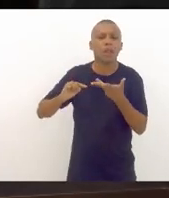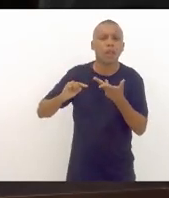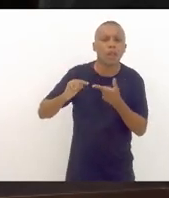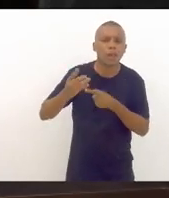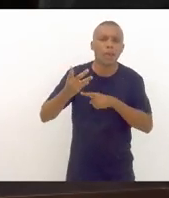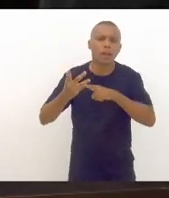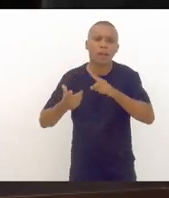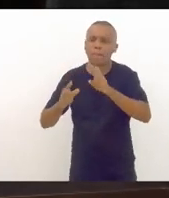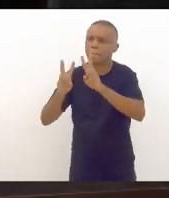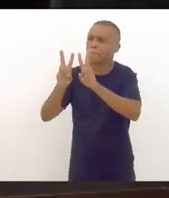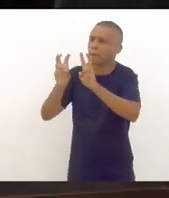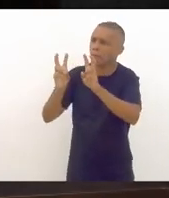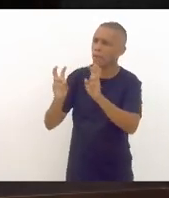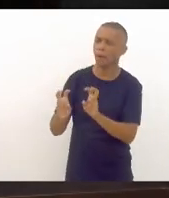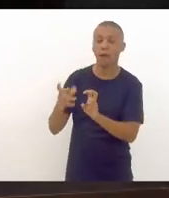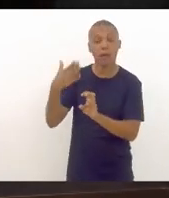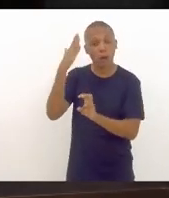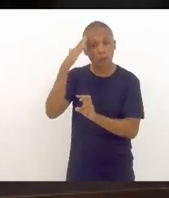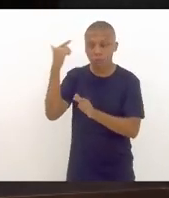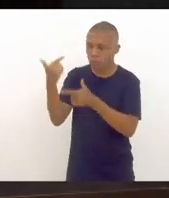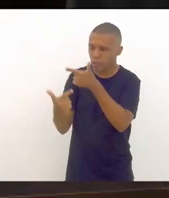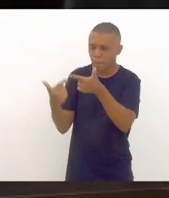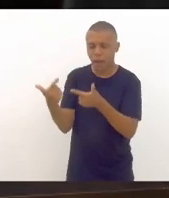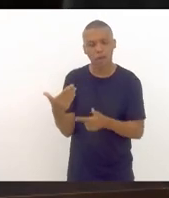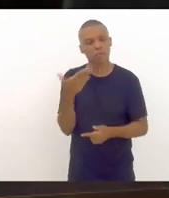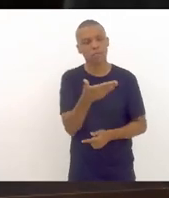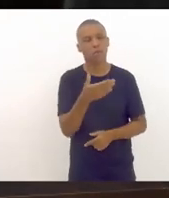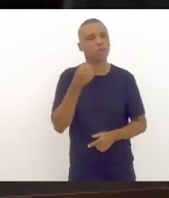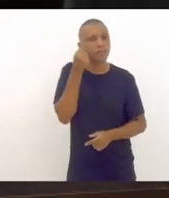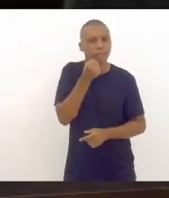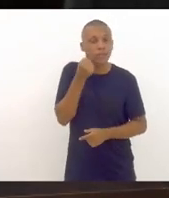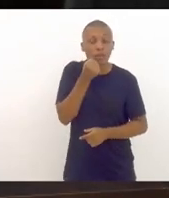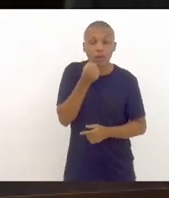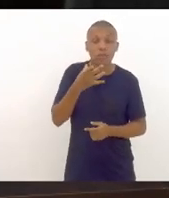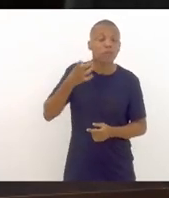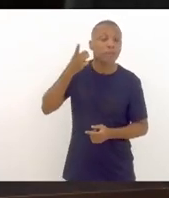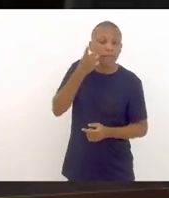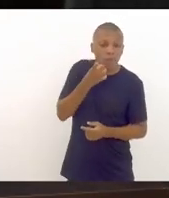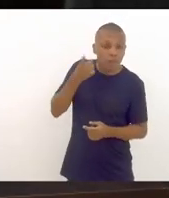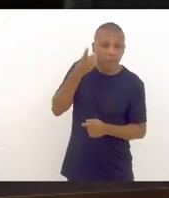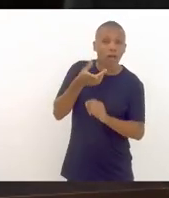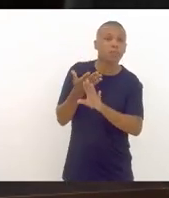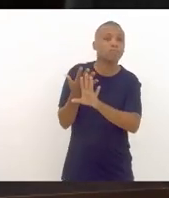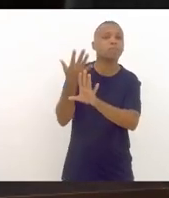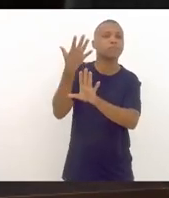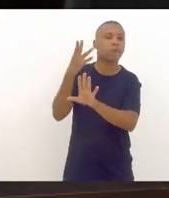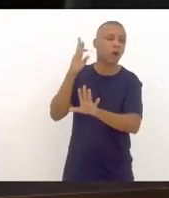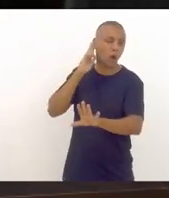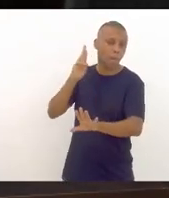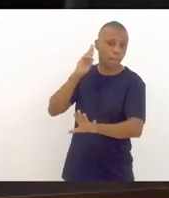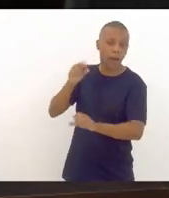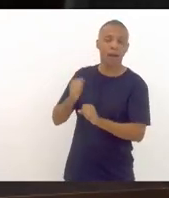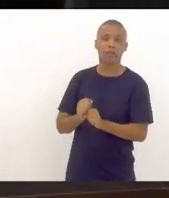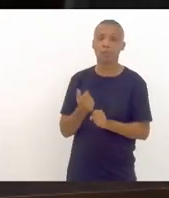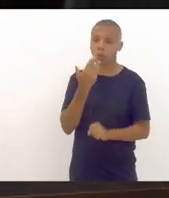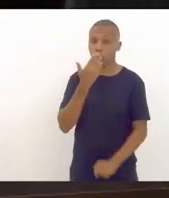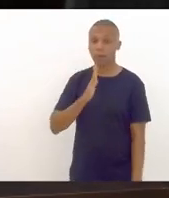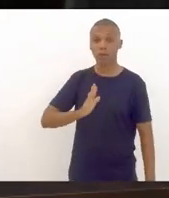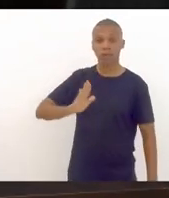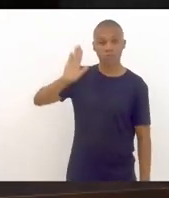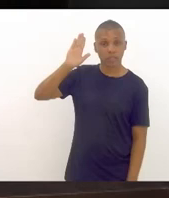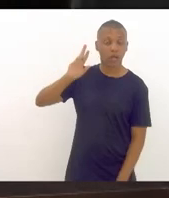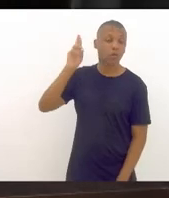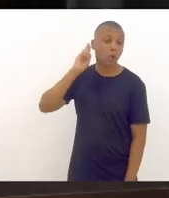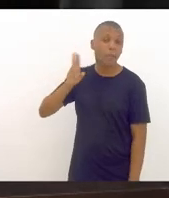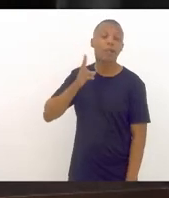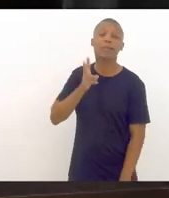o quanto o trabalho do senador Romário, o deputado Romário, o candidato Romário, sempre